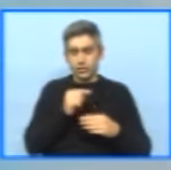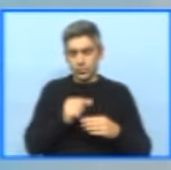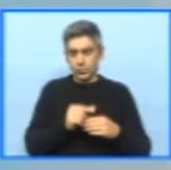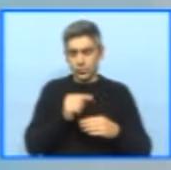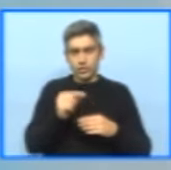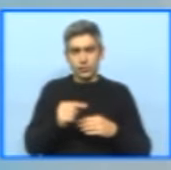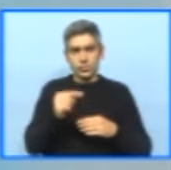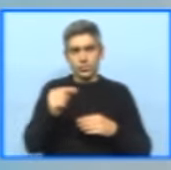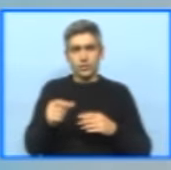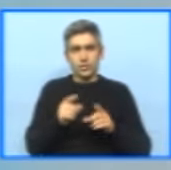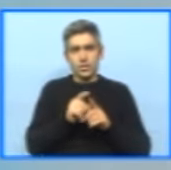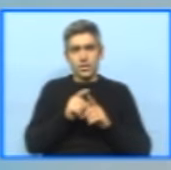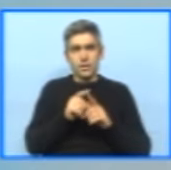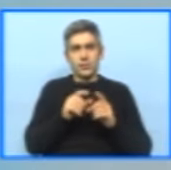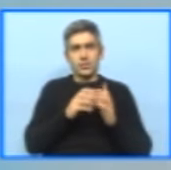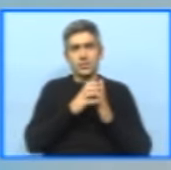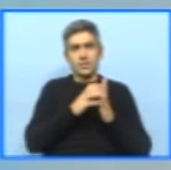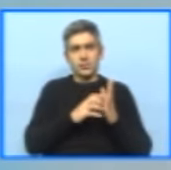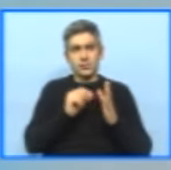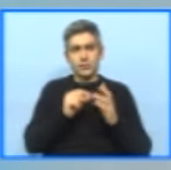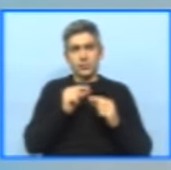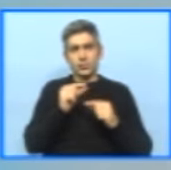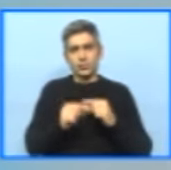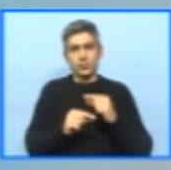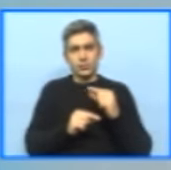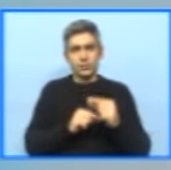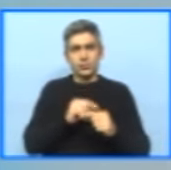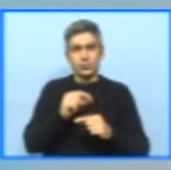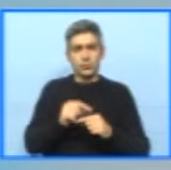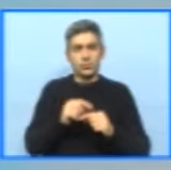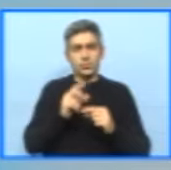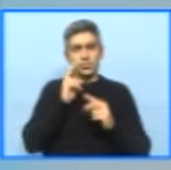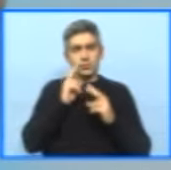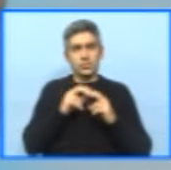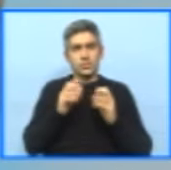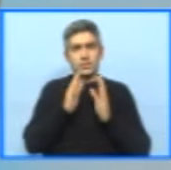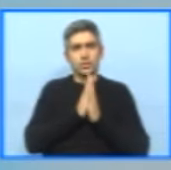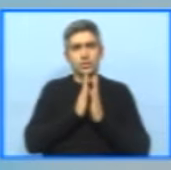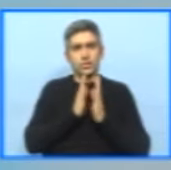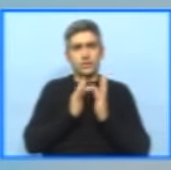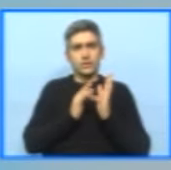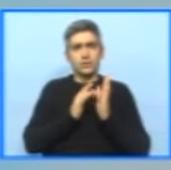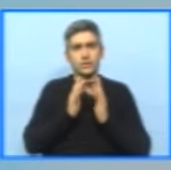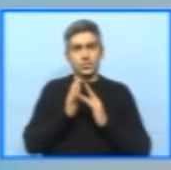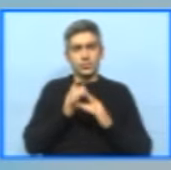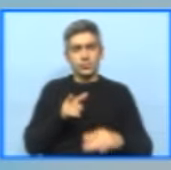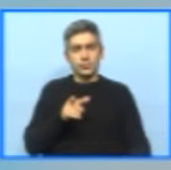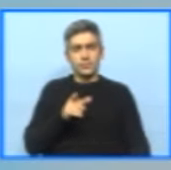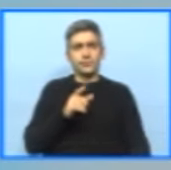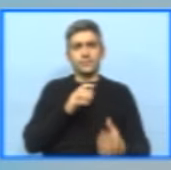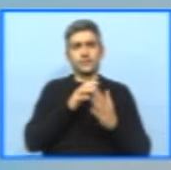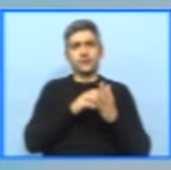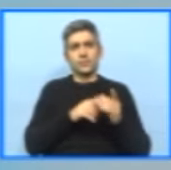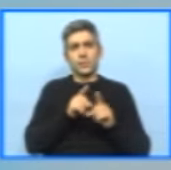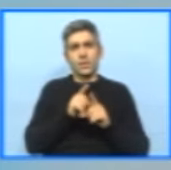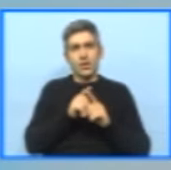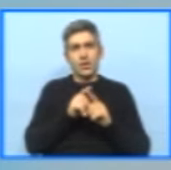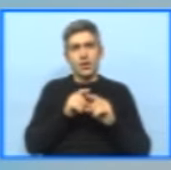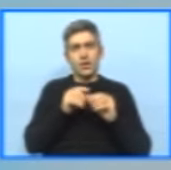Aliás, como o texto também é um processo gradual de descoberta de Jesus. É por isso que este texto também é uma catequese autêntica para